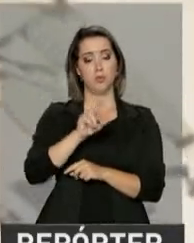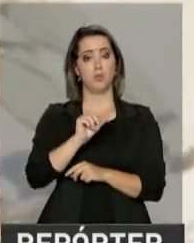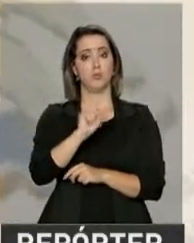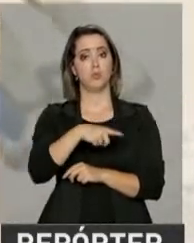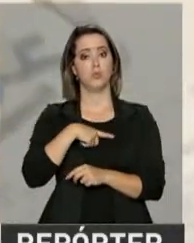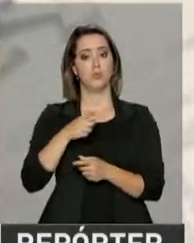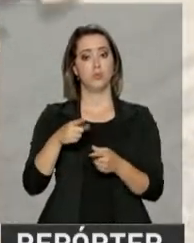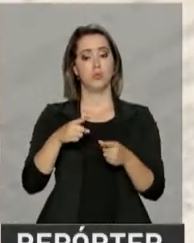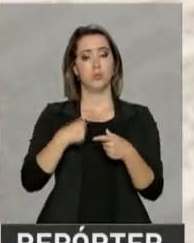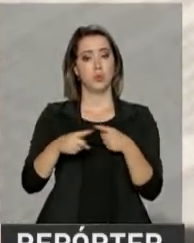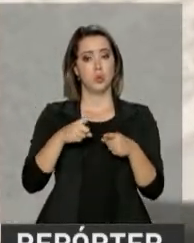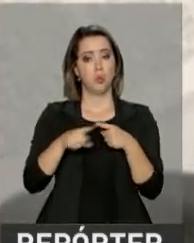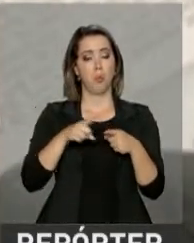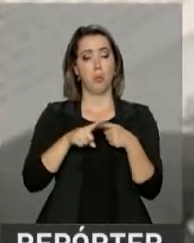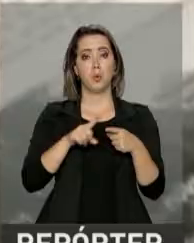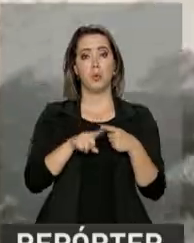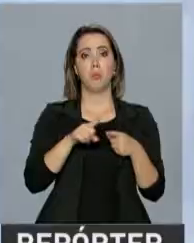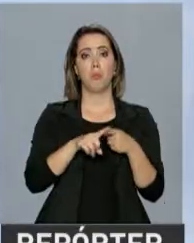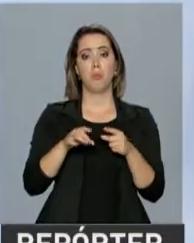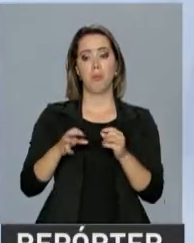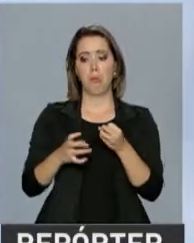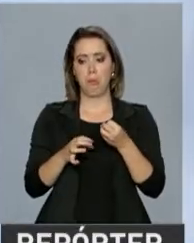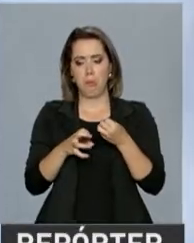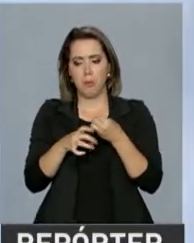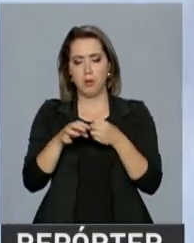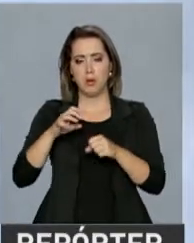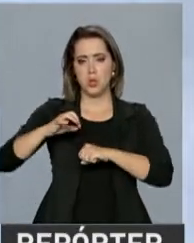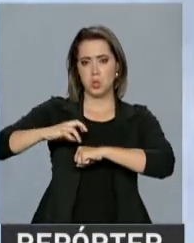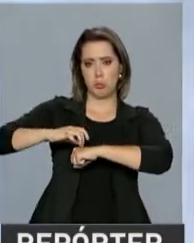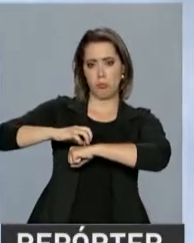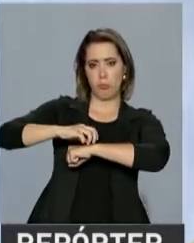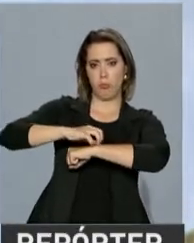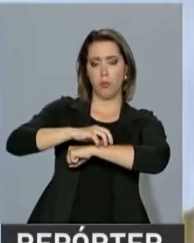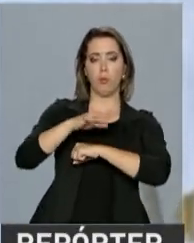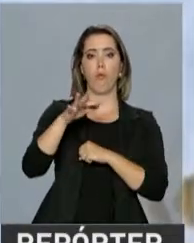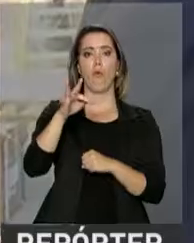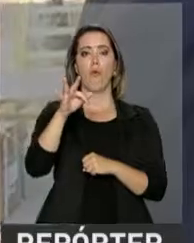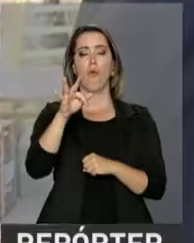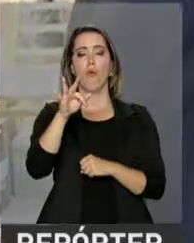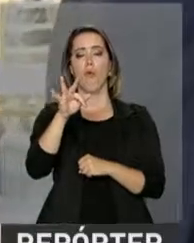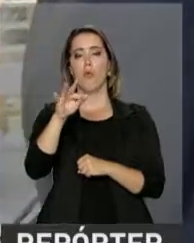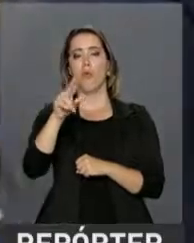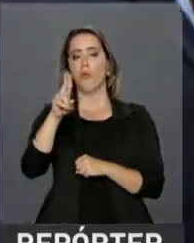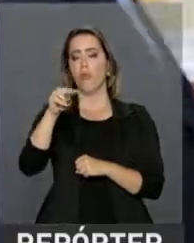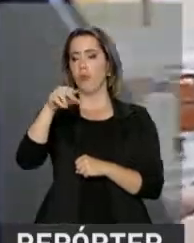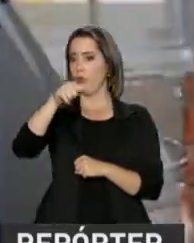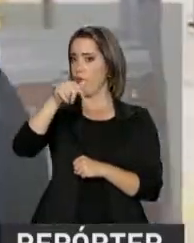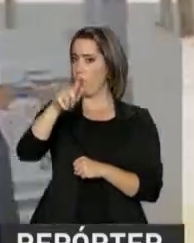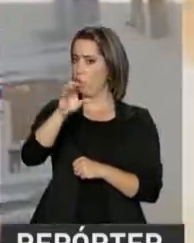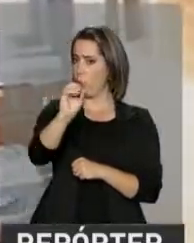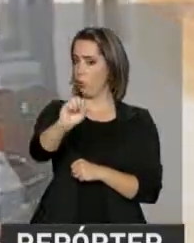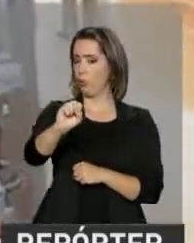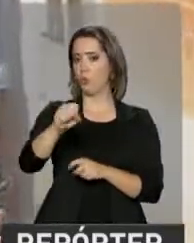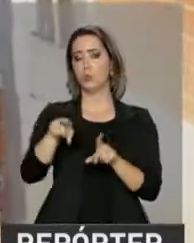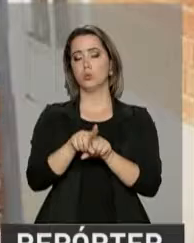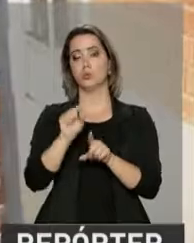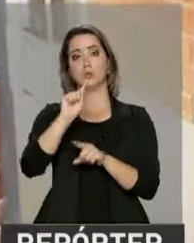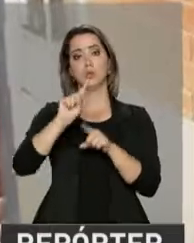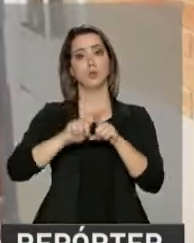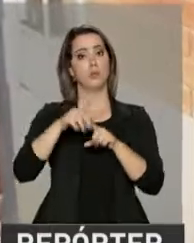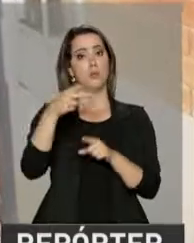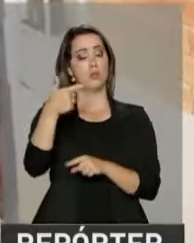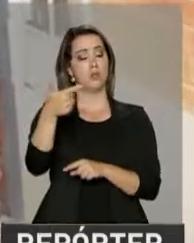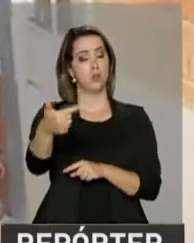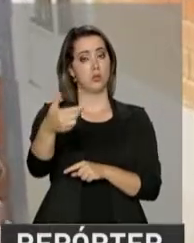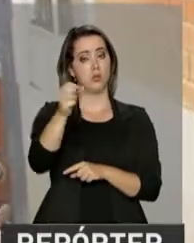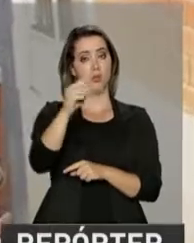infestadas por fungos e insetos e cupins começaram em 2004 mas só a partir de 2010 o equipamento montado